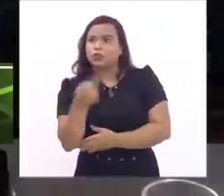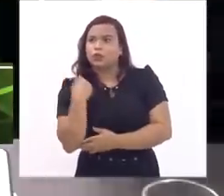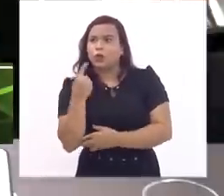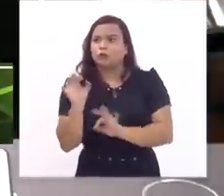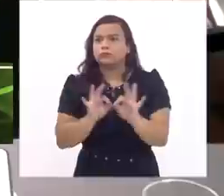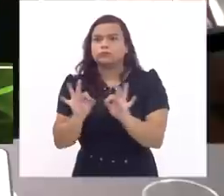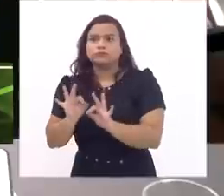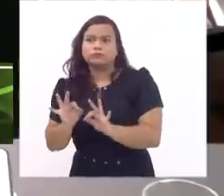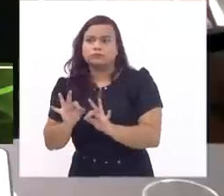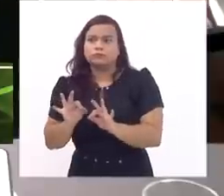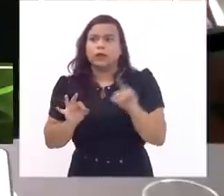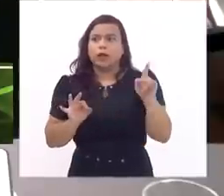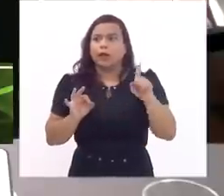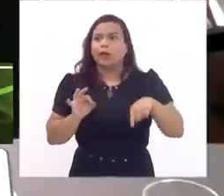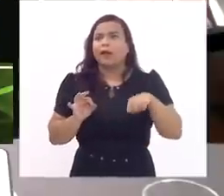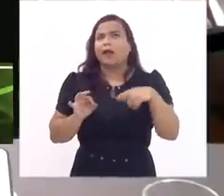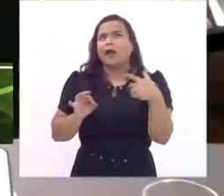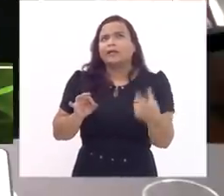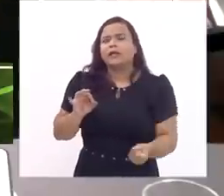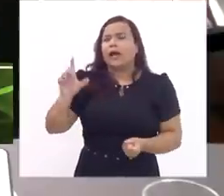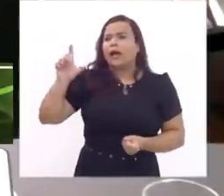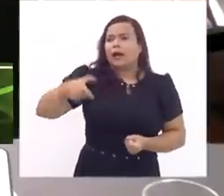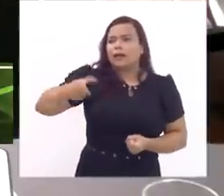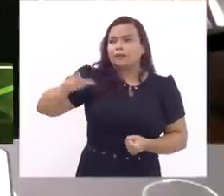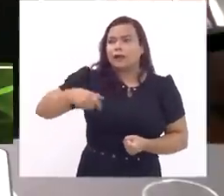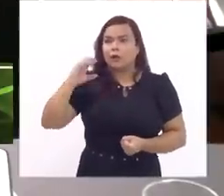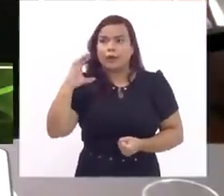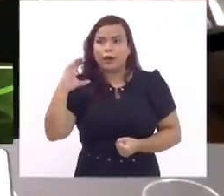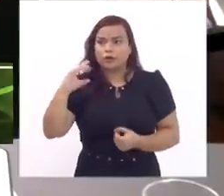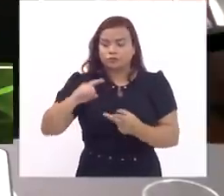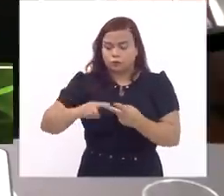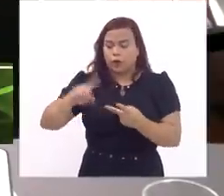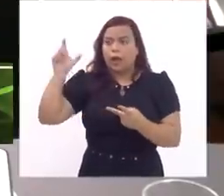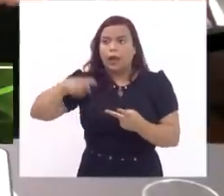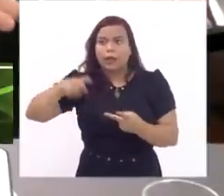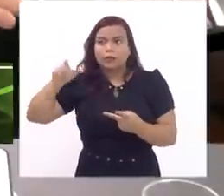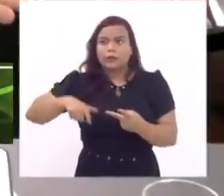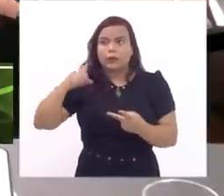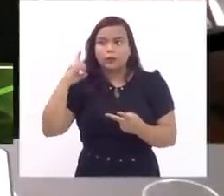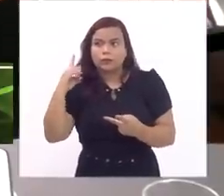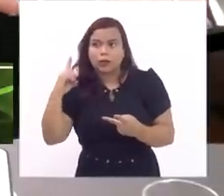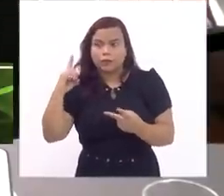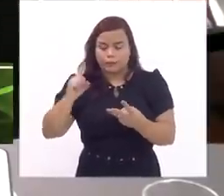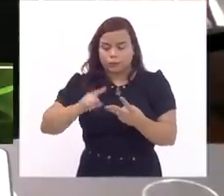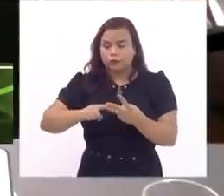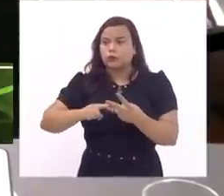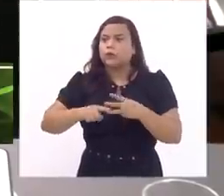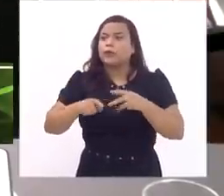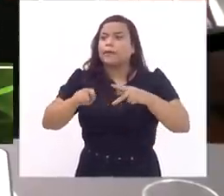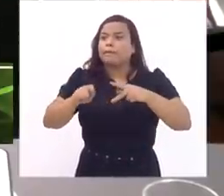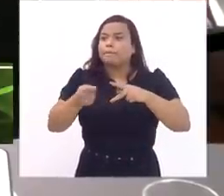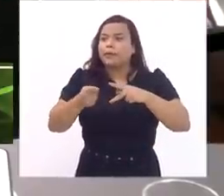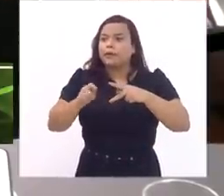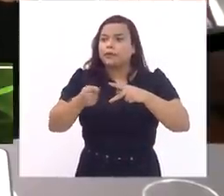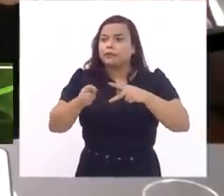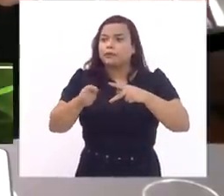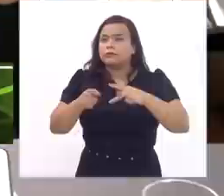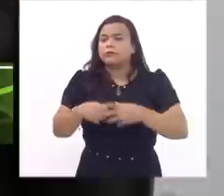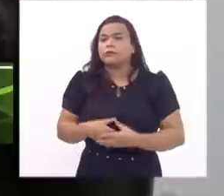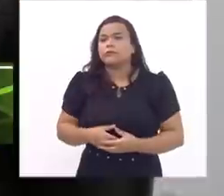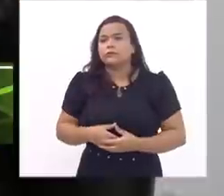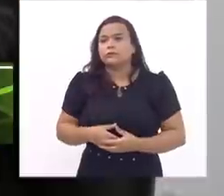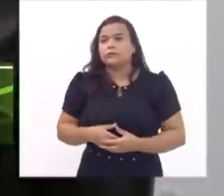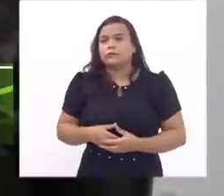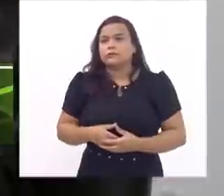aceitar cartão de crédito, cartão de débito, enfim, e PIX. São as moedas, gente. Então eu mantenho o